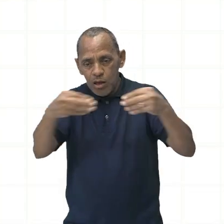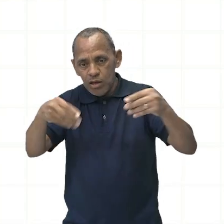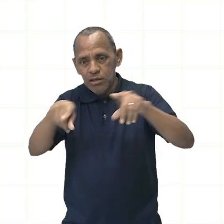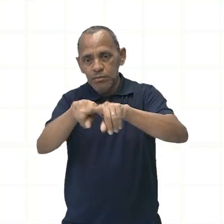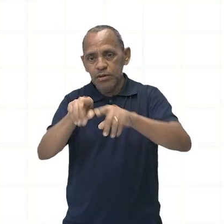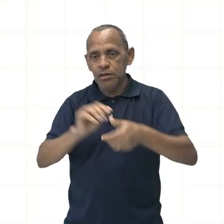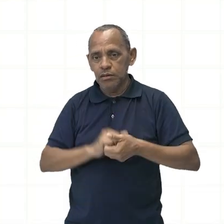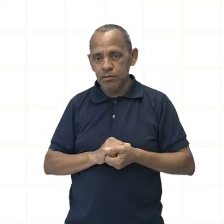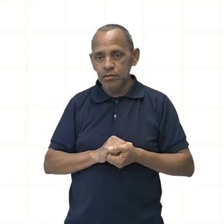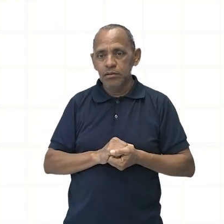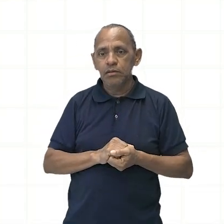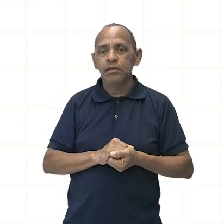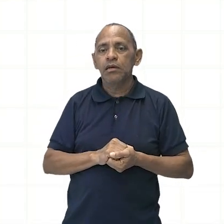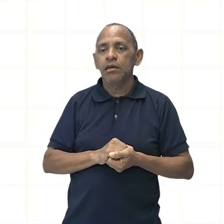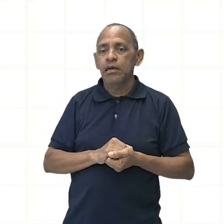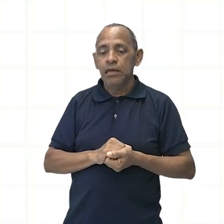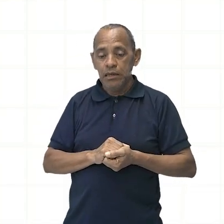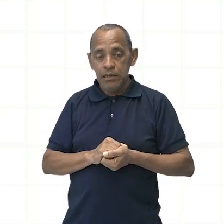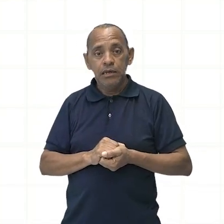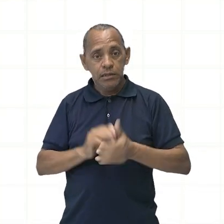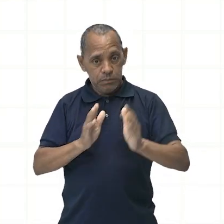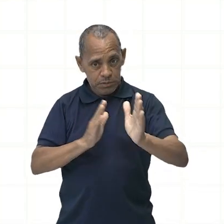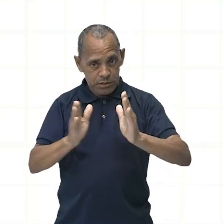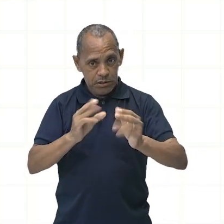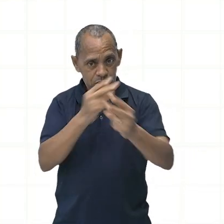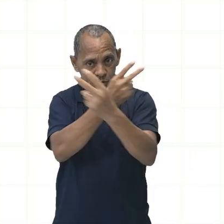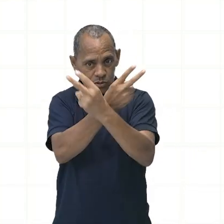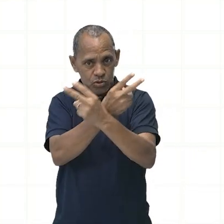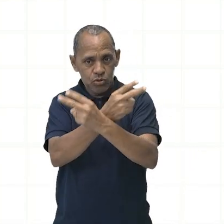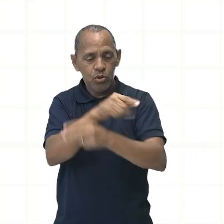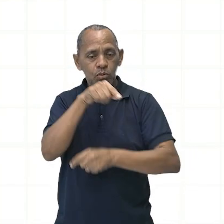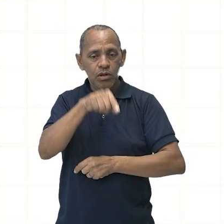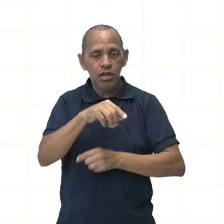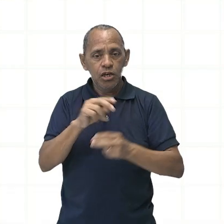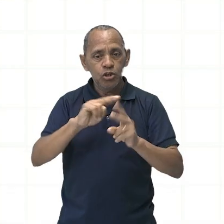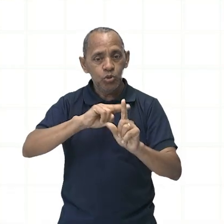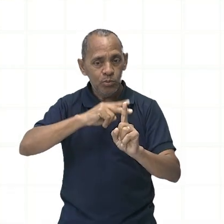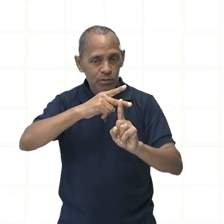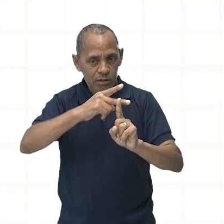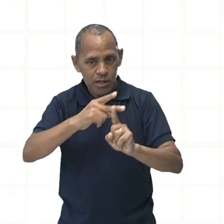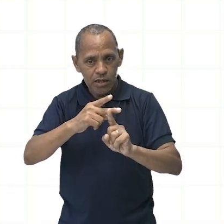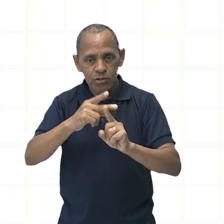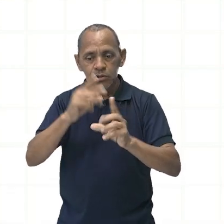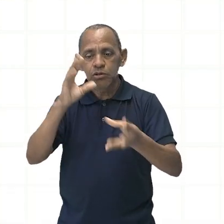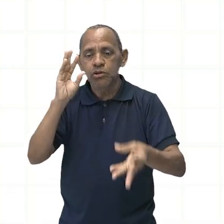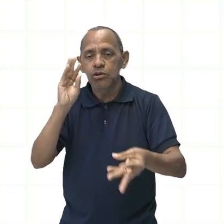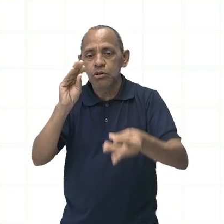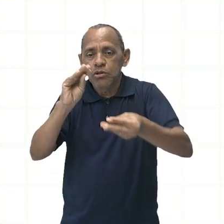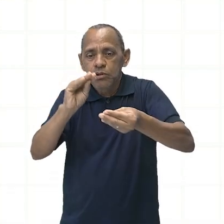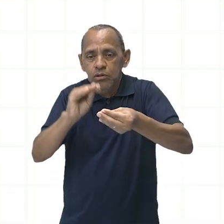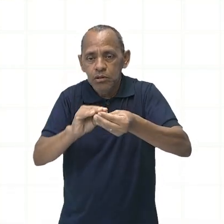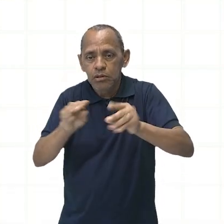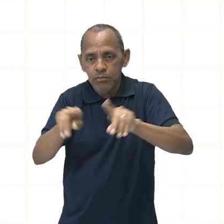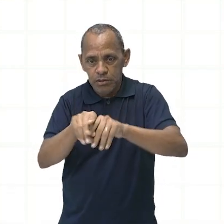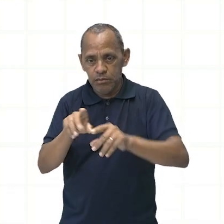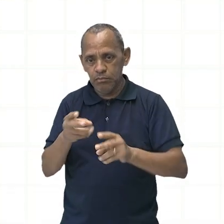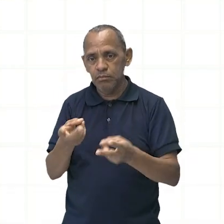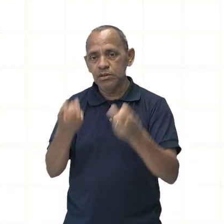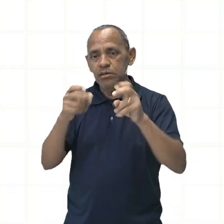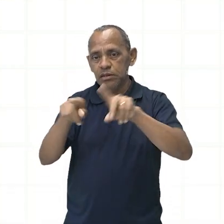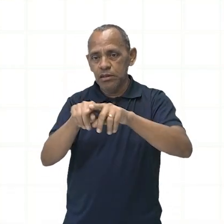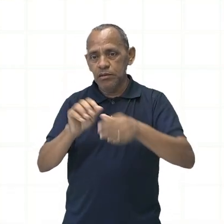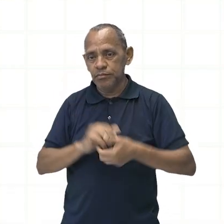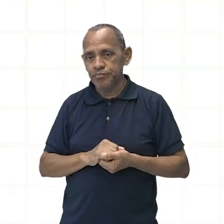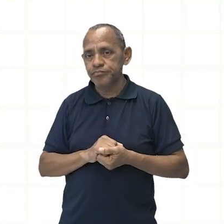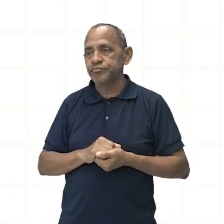prófase 2. Então, os cromossomos homólogos ainda duplicados se condensam. Então, percebam que aqui nós